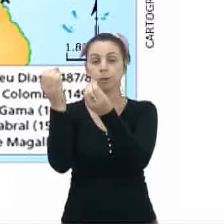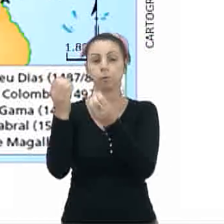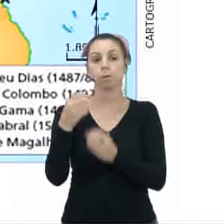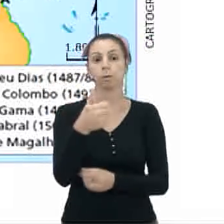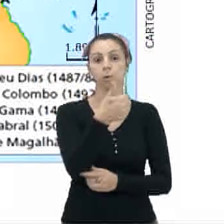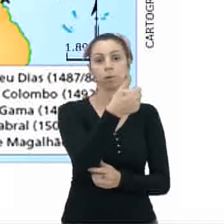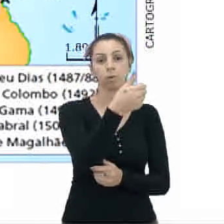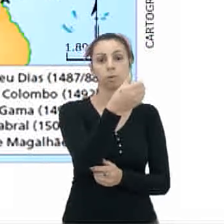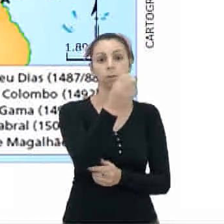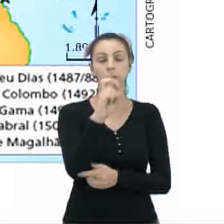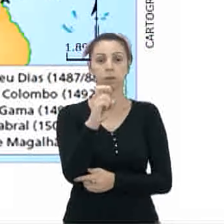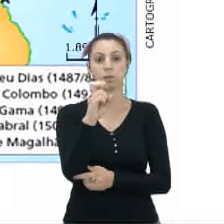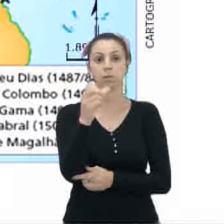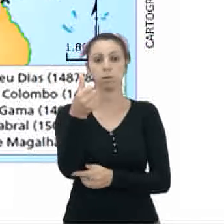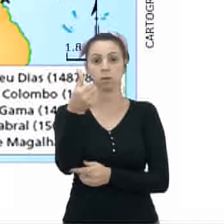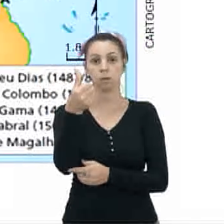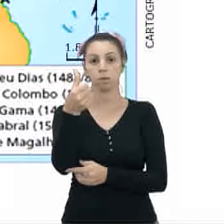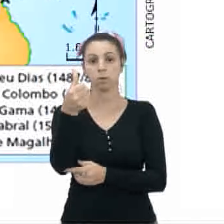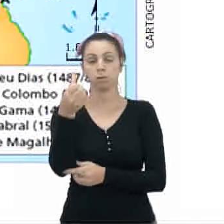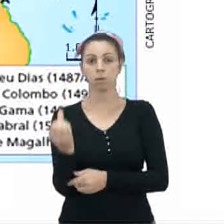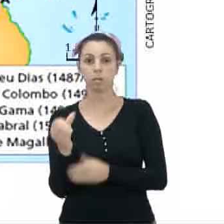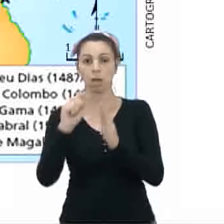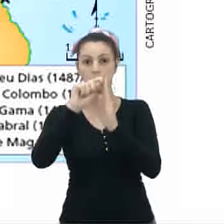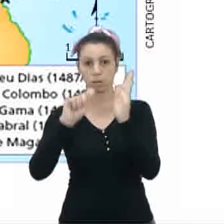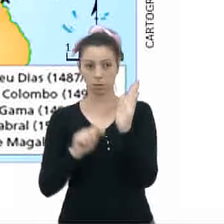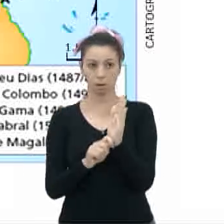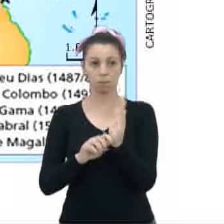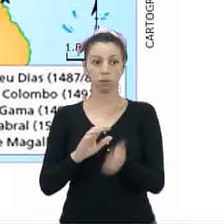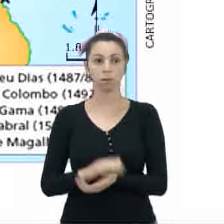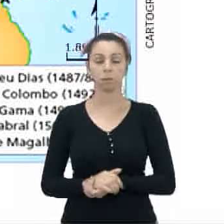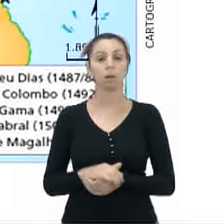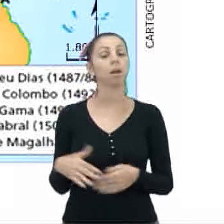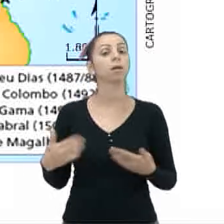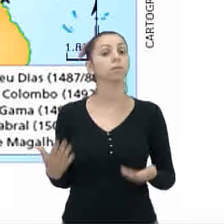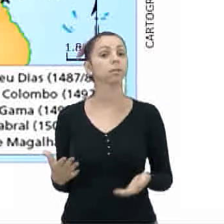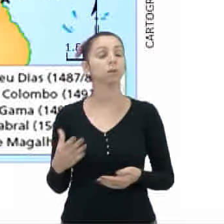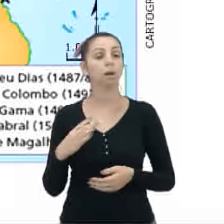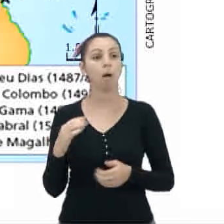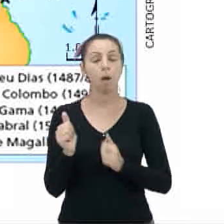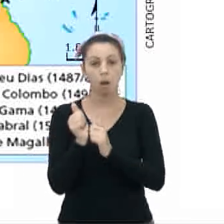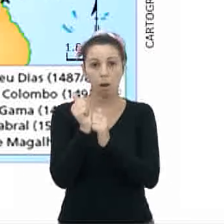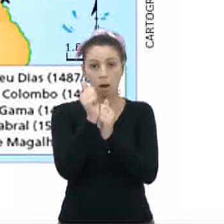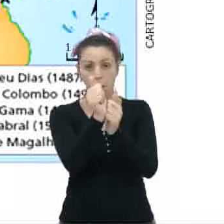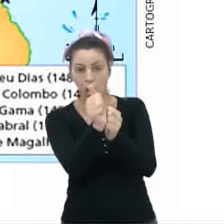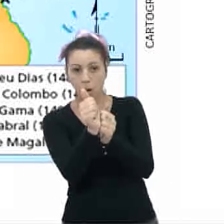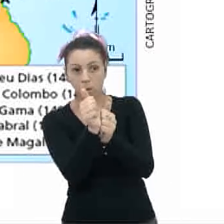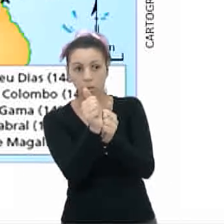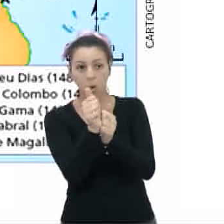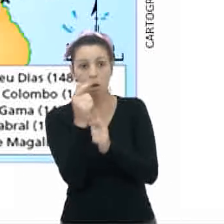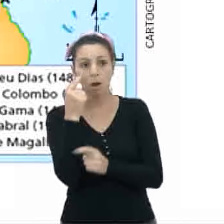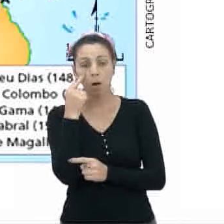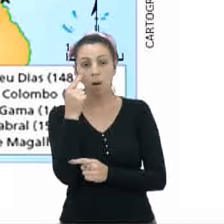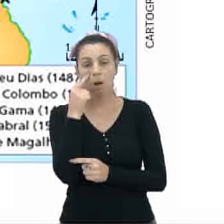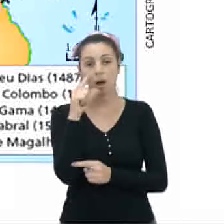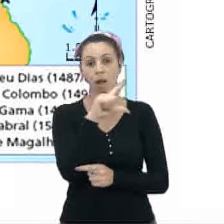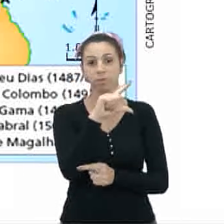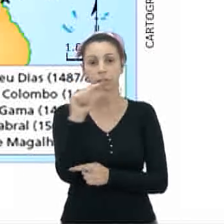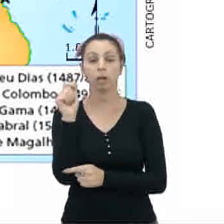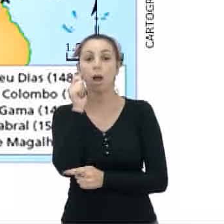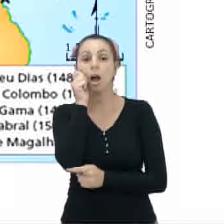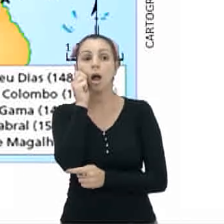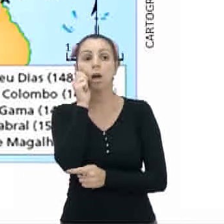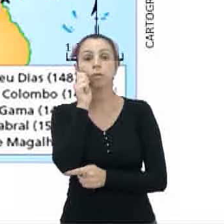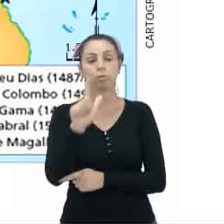XV, século XVI. Tá? Então, você vai ver e acompanhar as rotas, a flechinha azul, ela